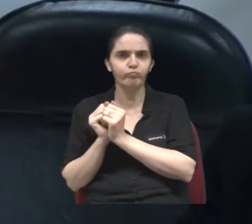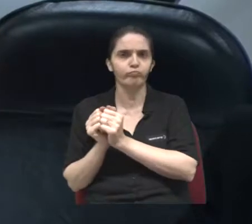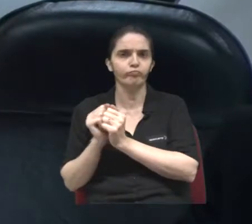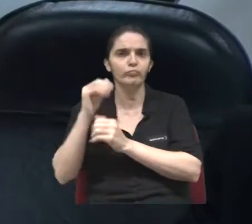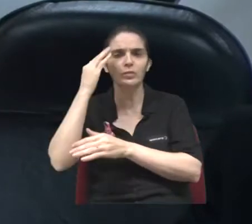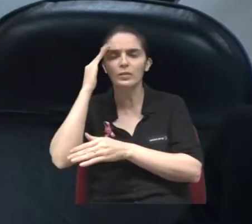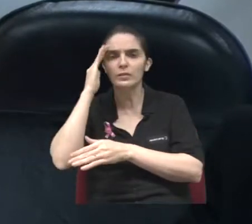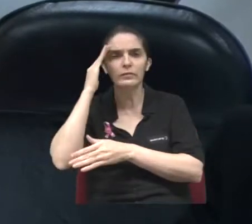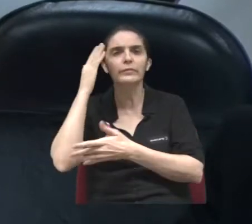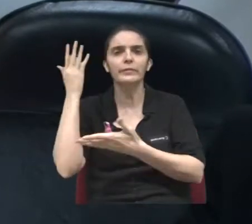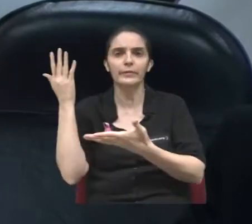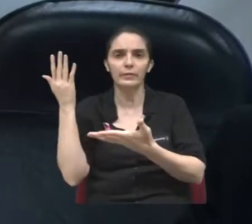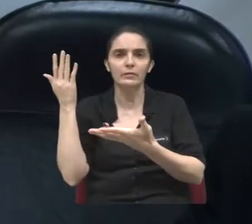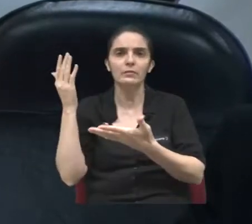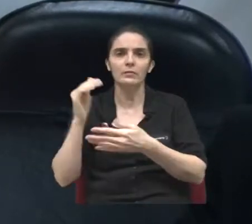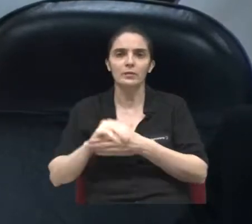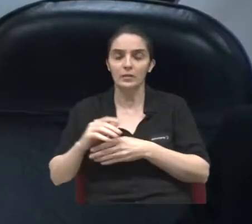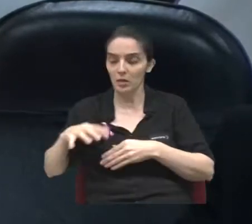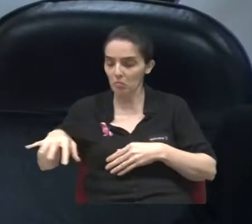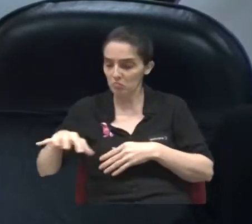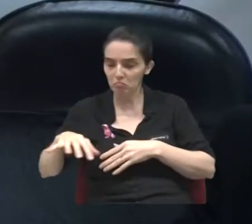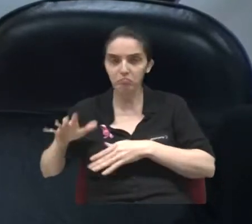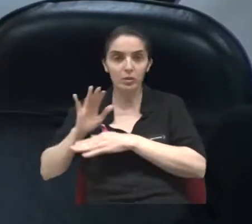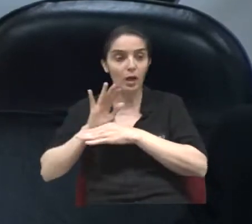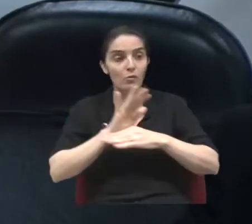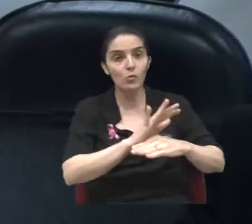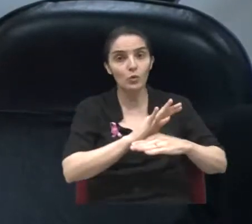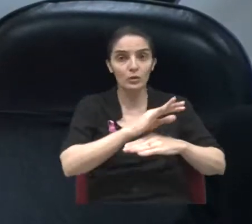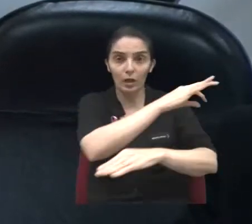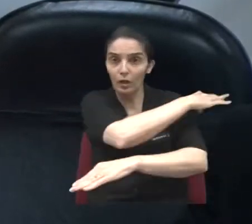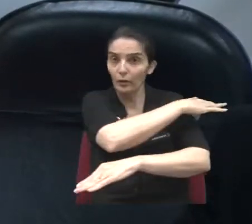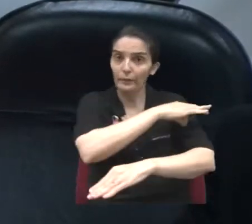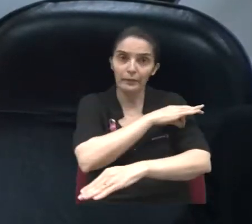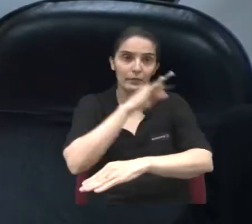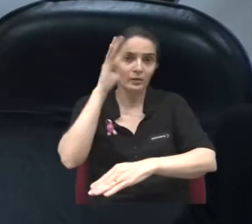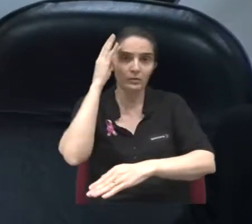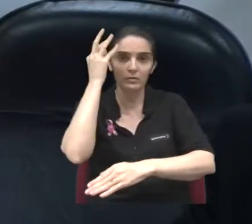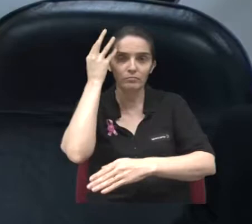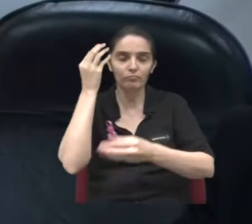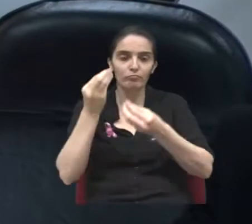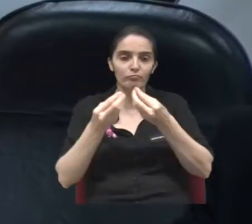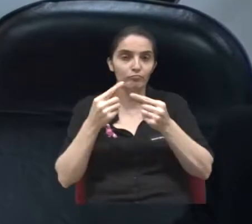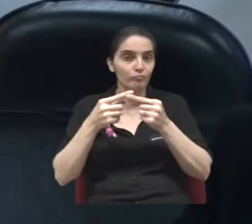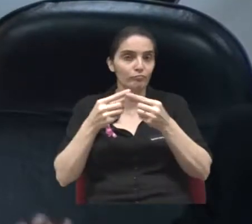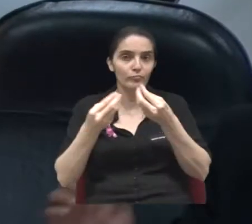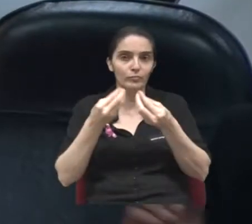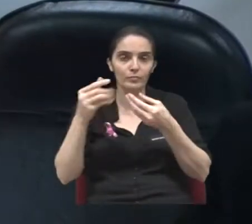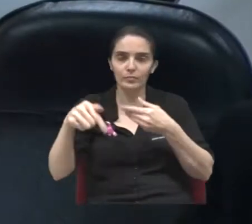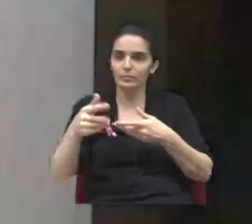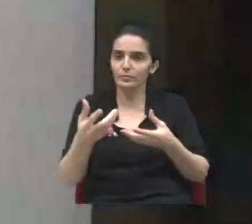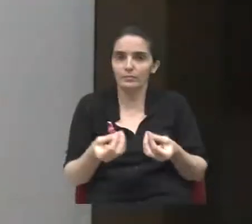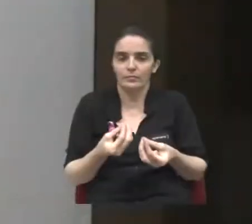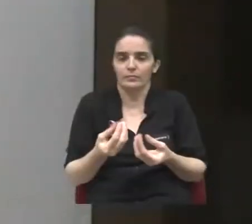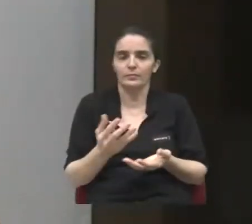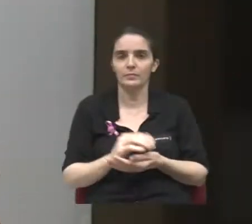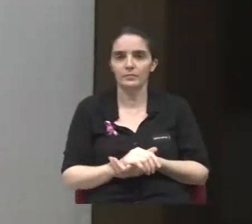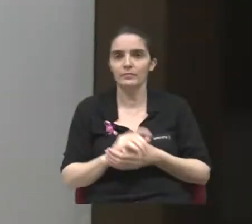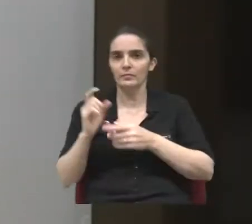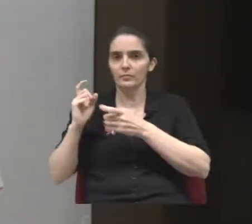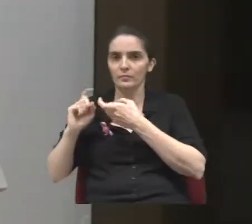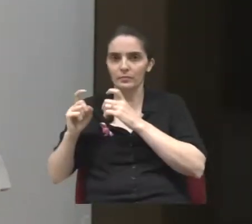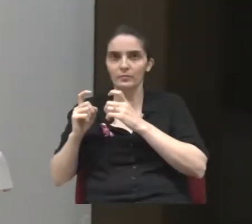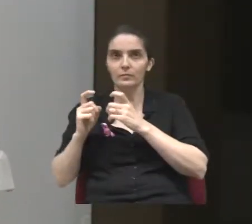Ele ajuda o prefeito a encontrar uma saída. Porque da forma que está, não dá. Pode falar, vereadora. Numa reunião, na última reunião